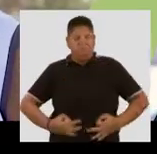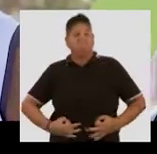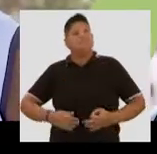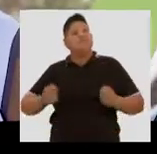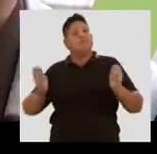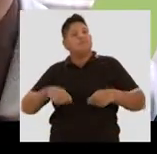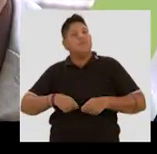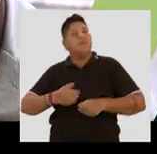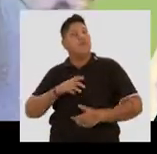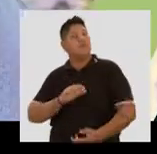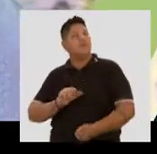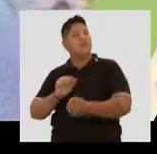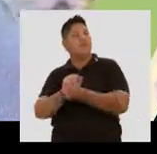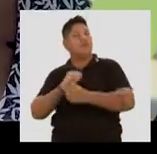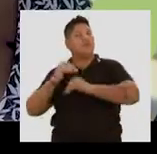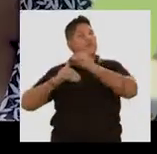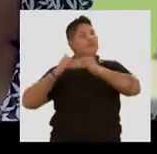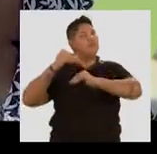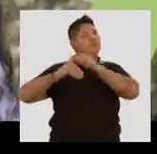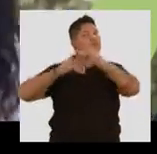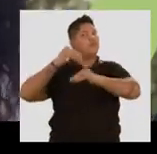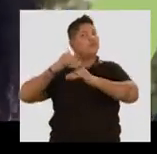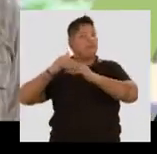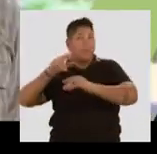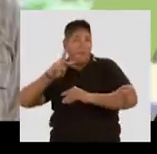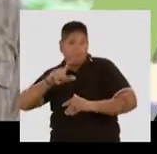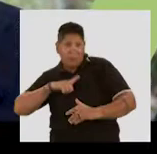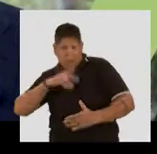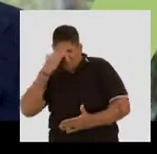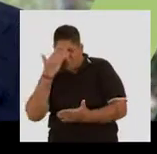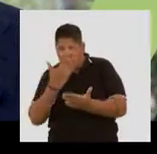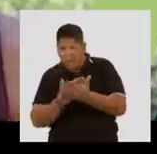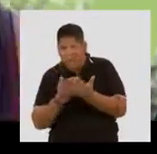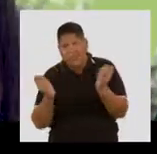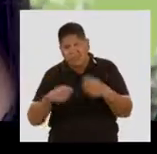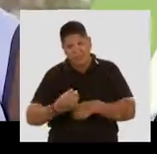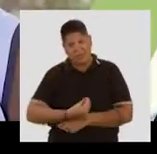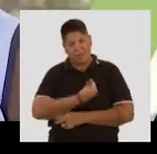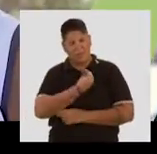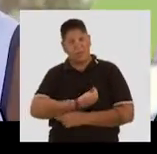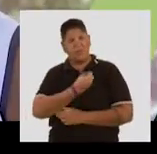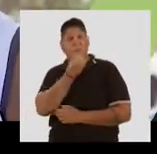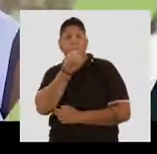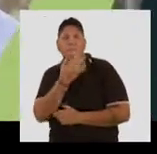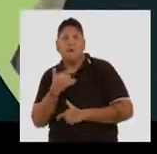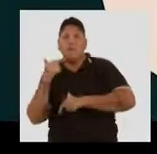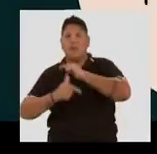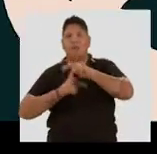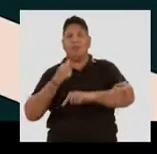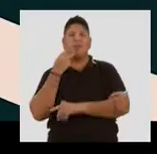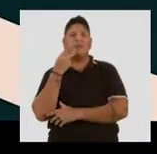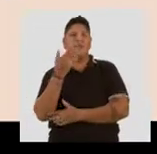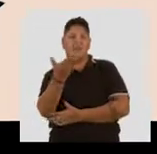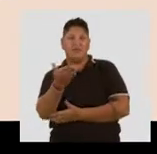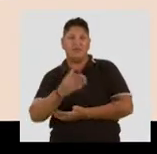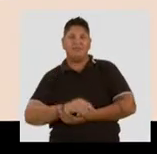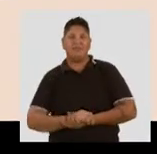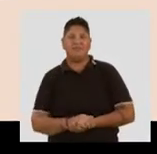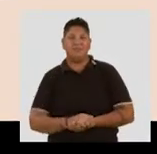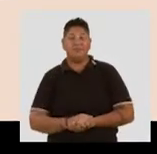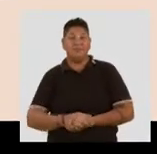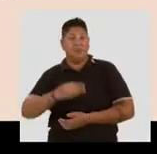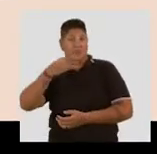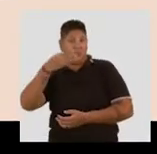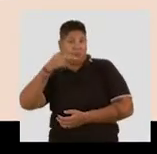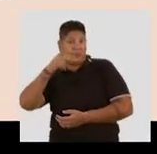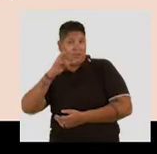e prover, todos juntos para crescer, para quem te ama poder dizer bom trabalho para